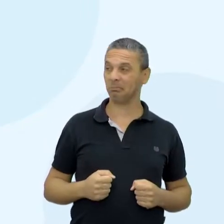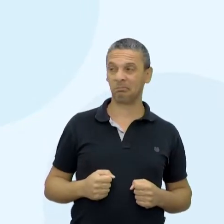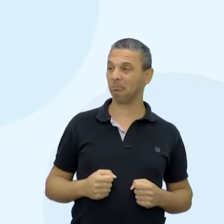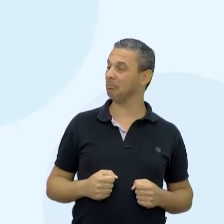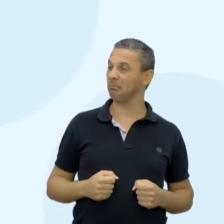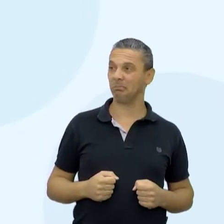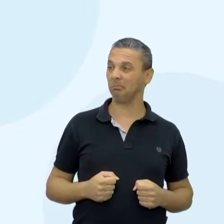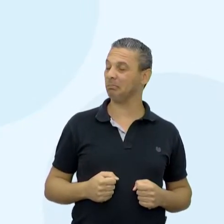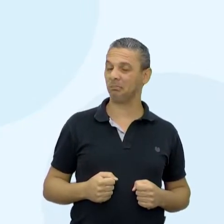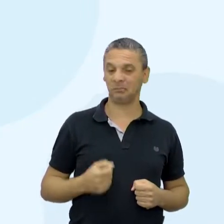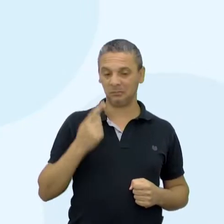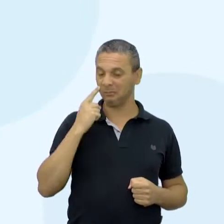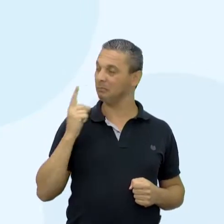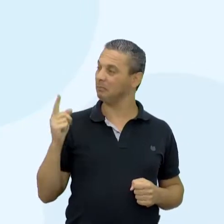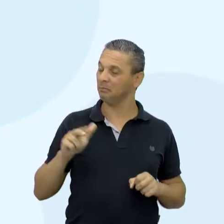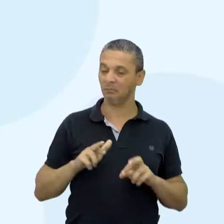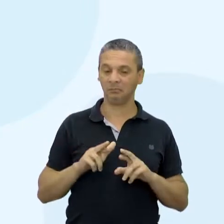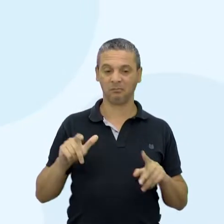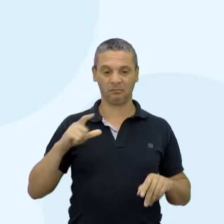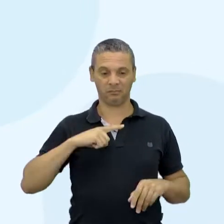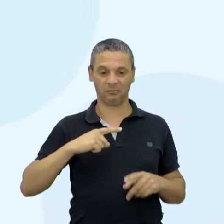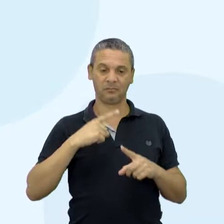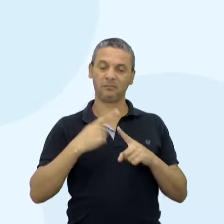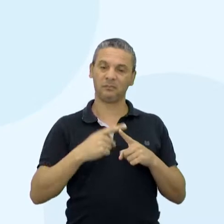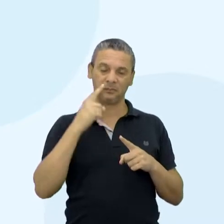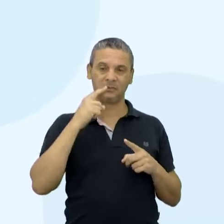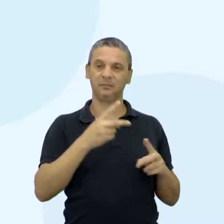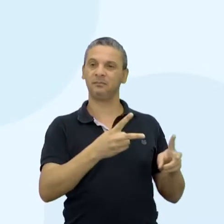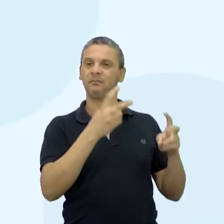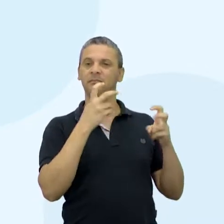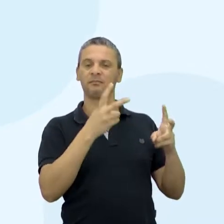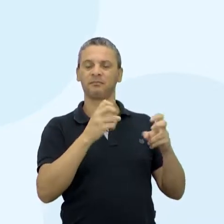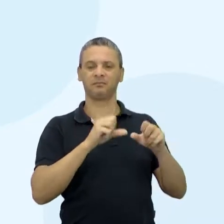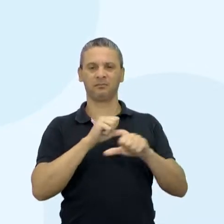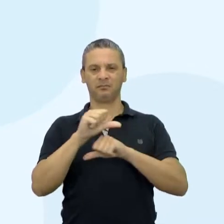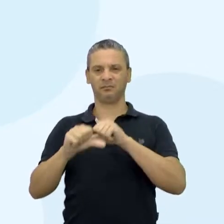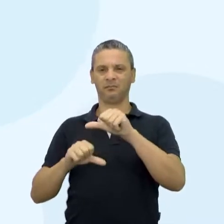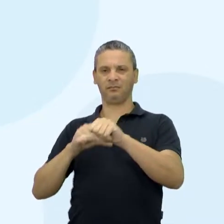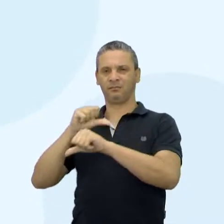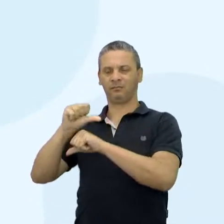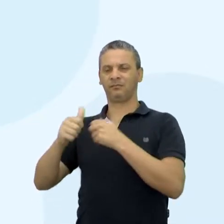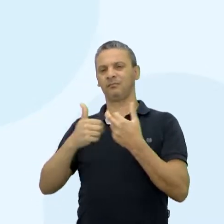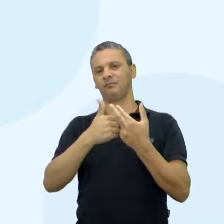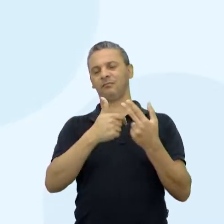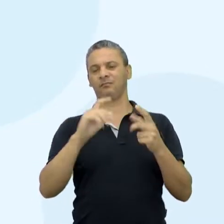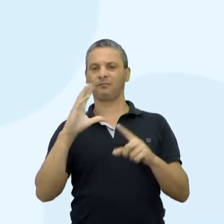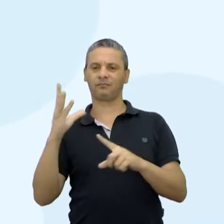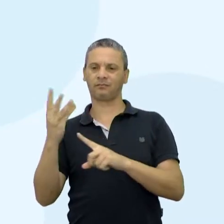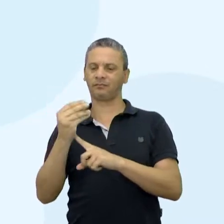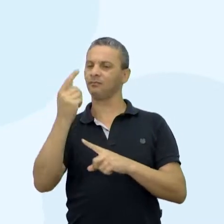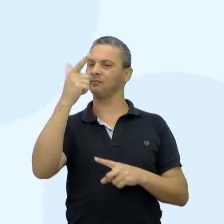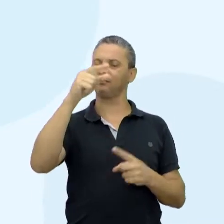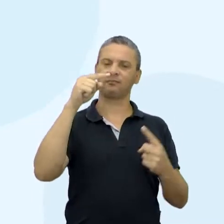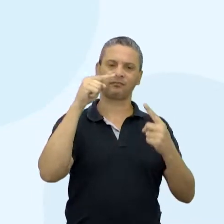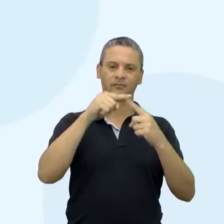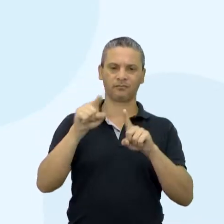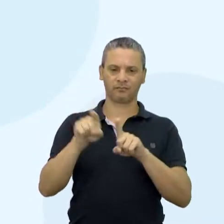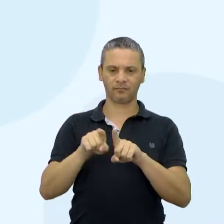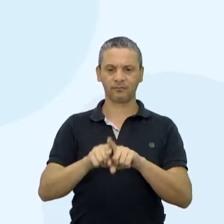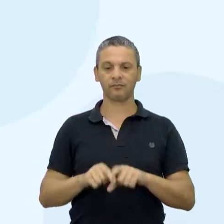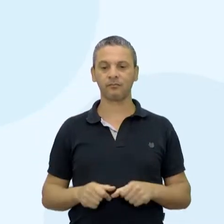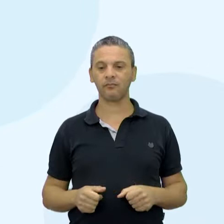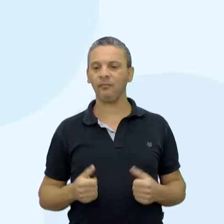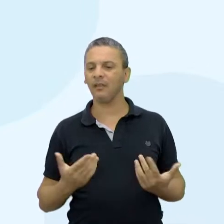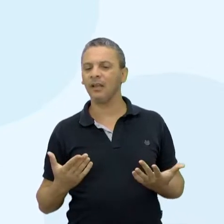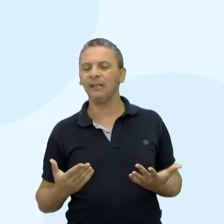caso dessa imagem, não. Não, né? Porque, olha, a gente percebe que modificou, que é um outro artista que traz uma nova possibilidade.